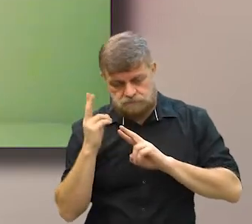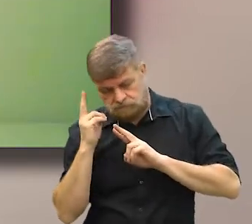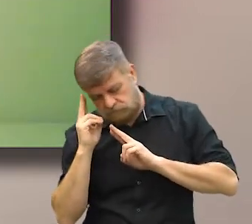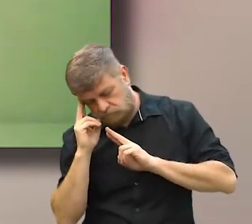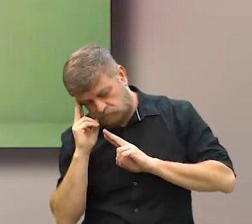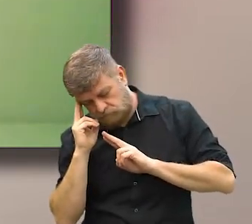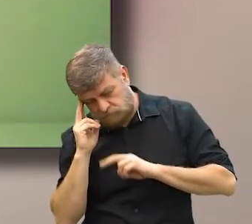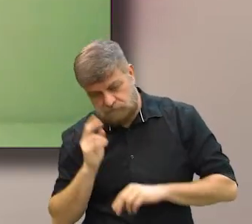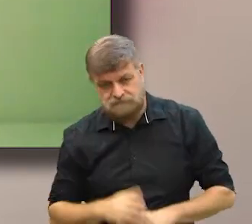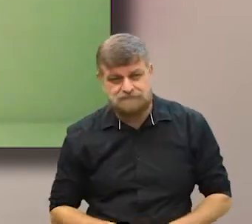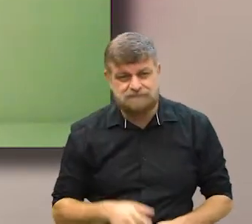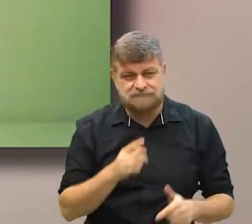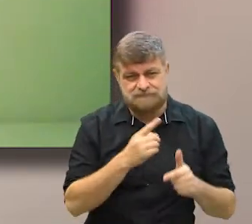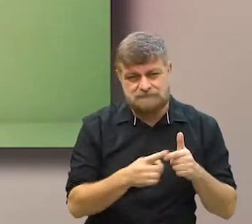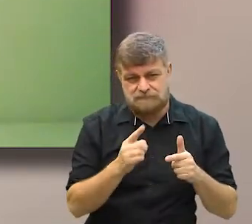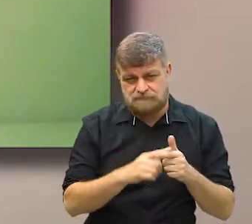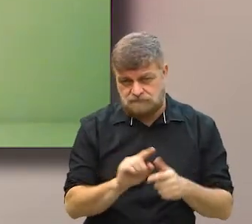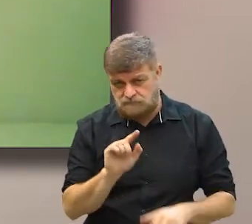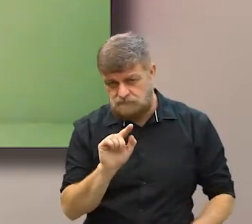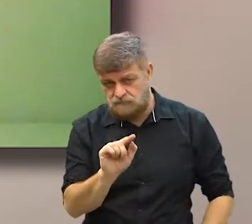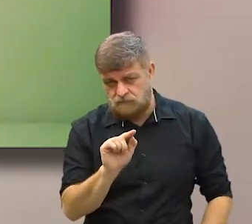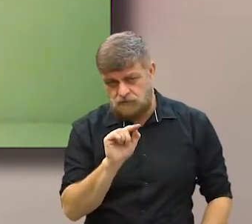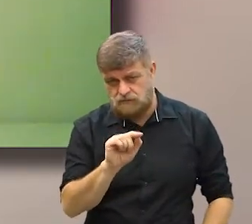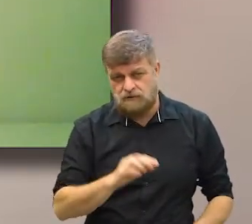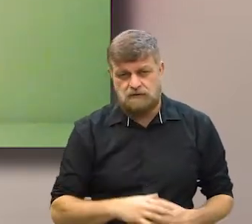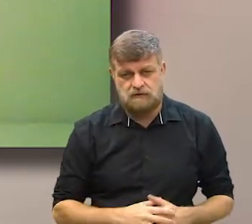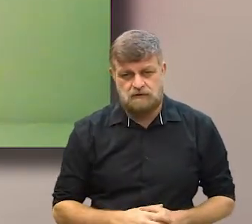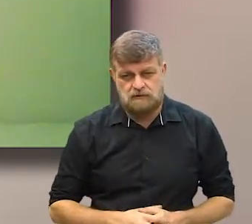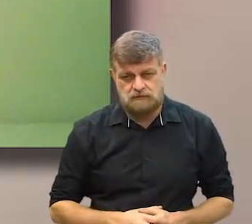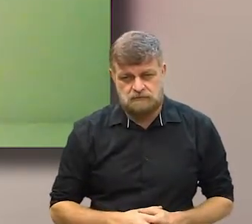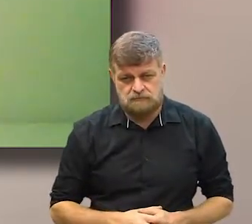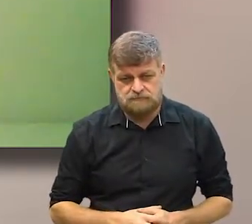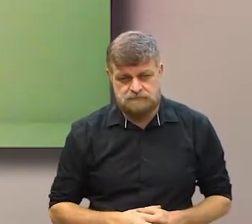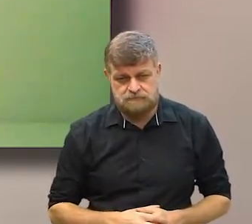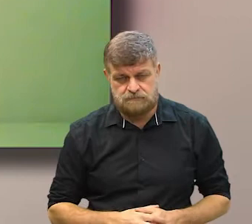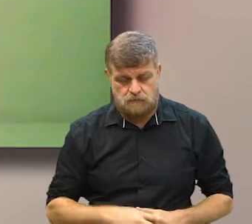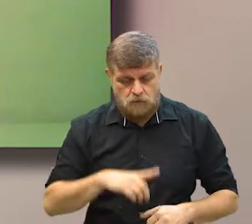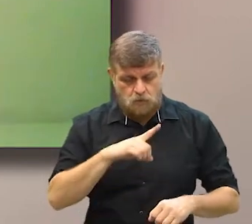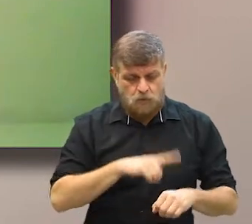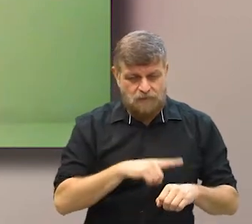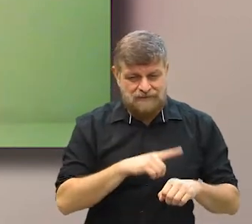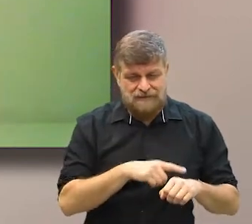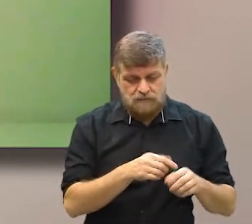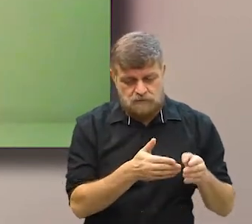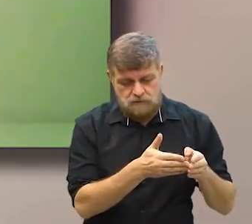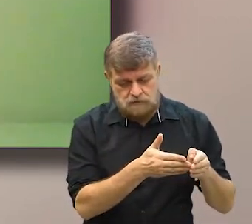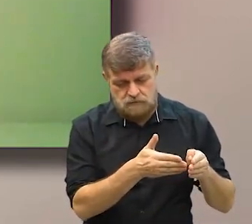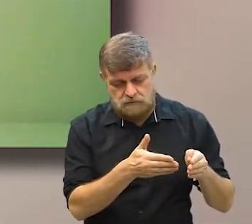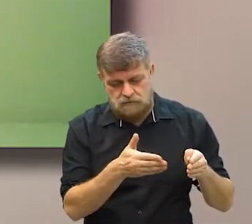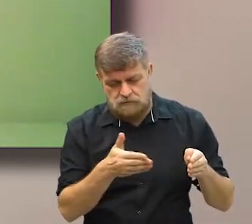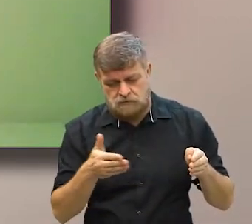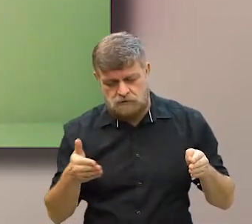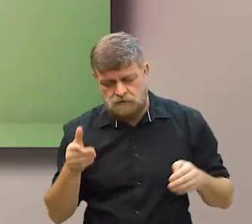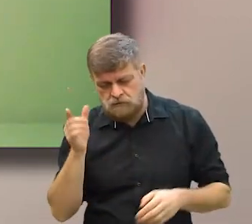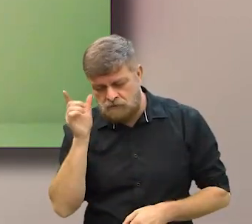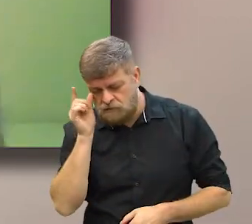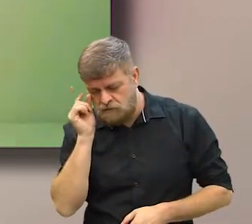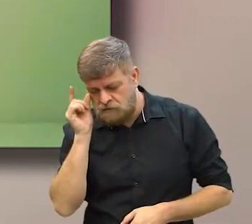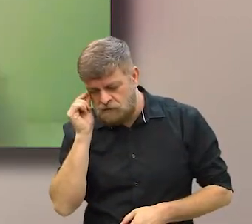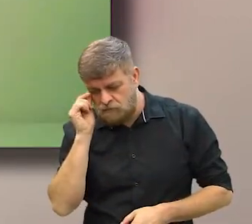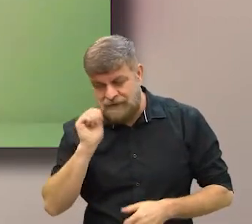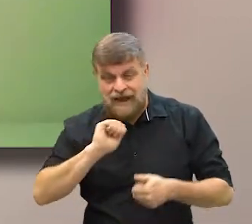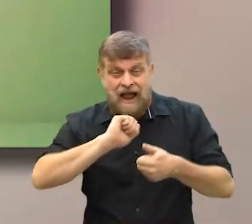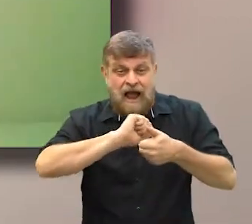por noite. O problema é que a duração do sono é importante, mas